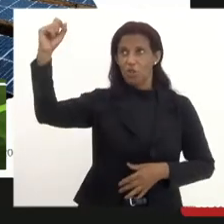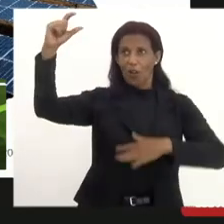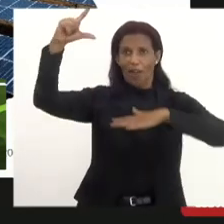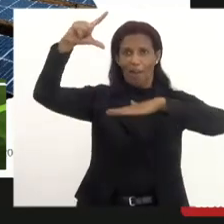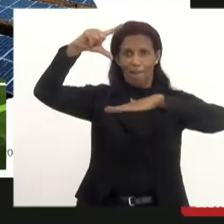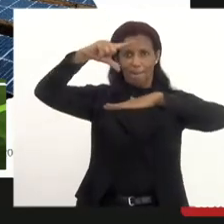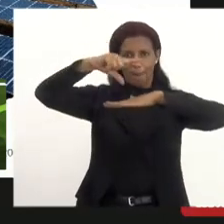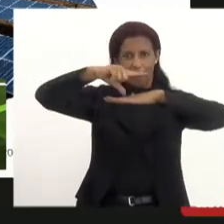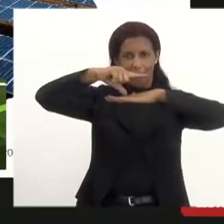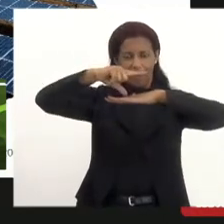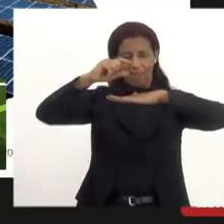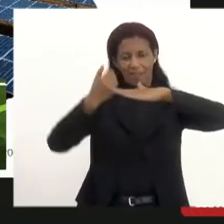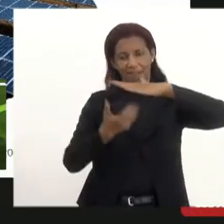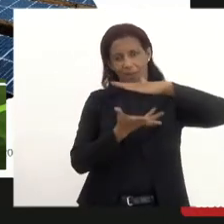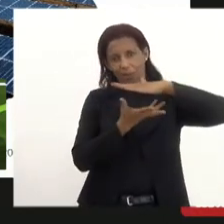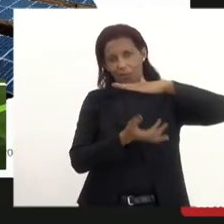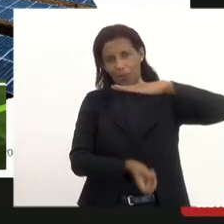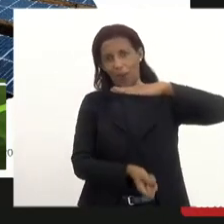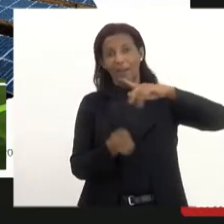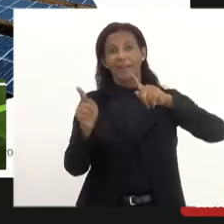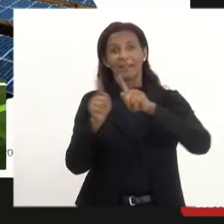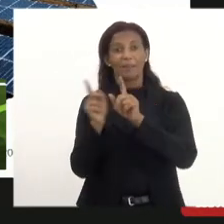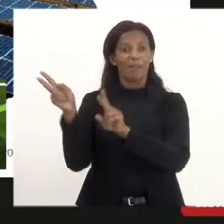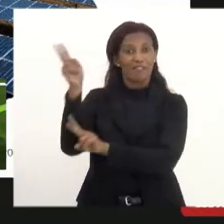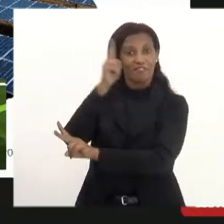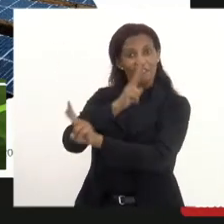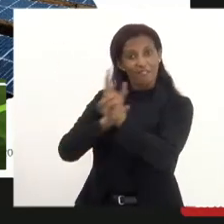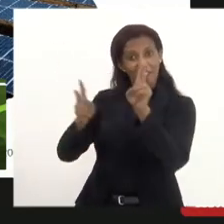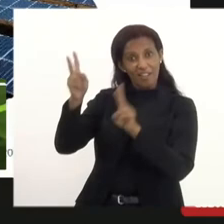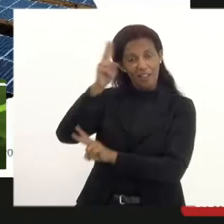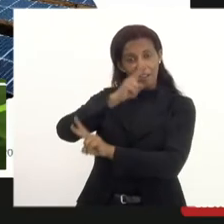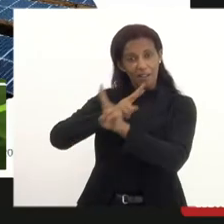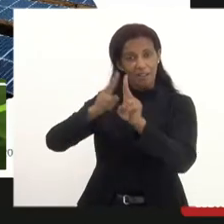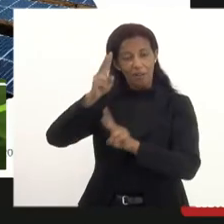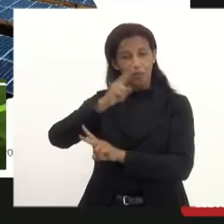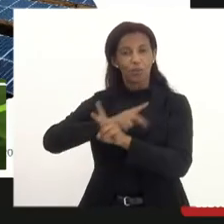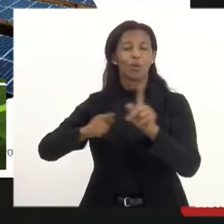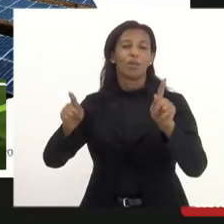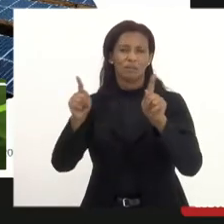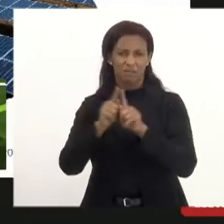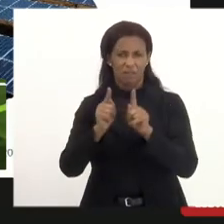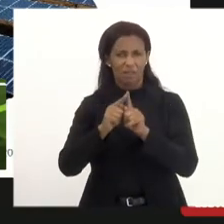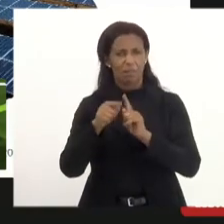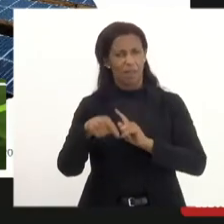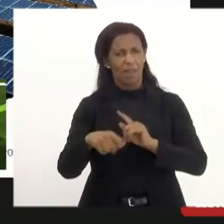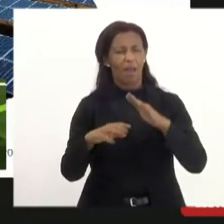e eólica. A Total Eren, hoje, ela já possui